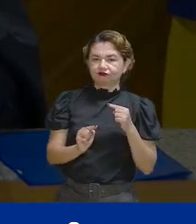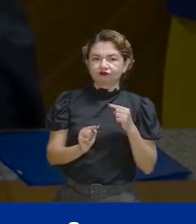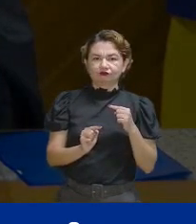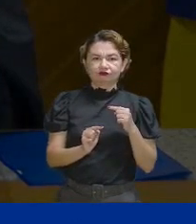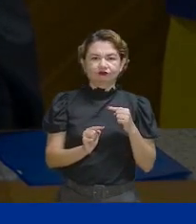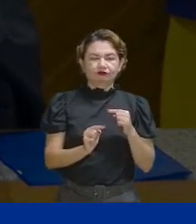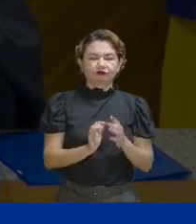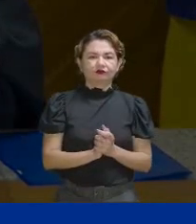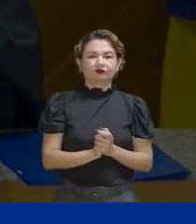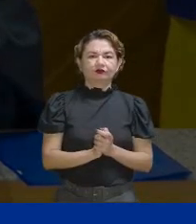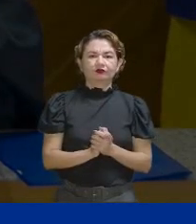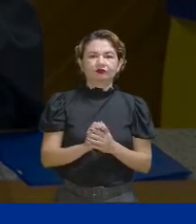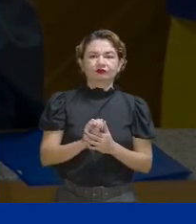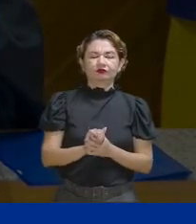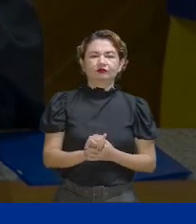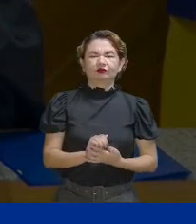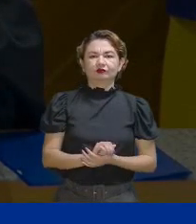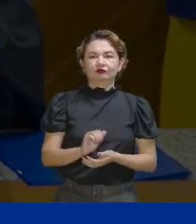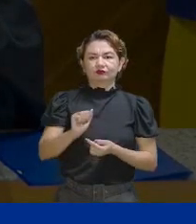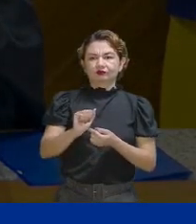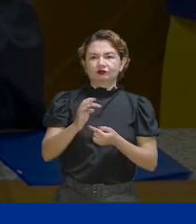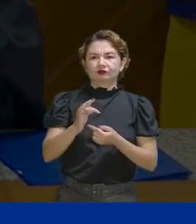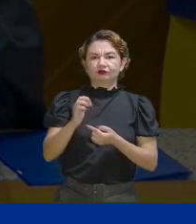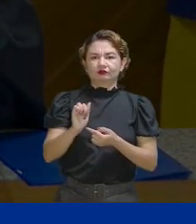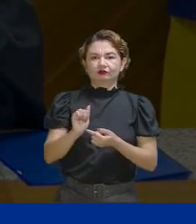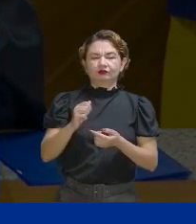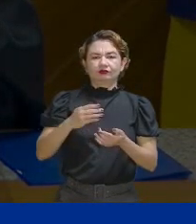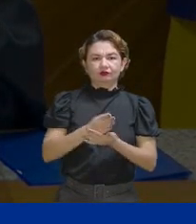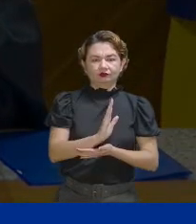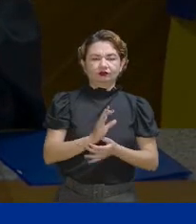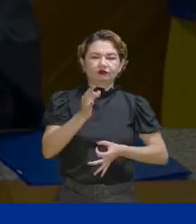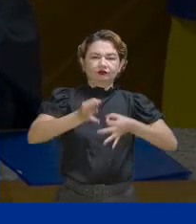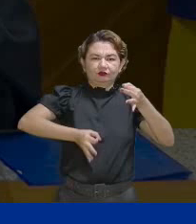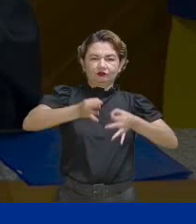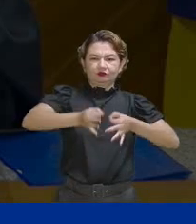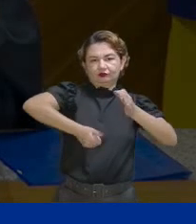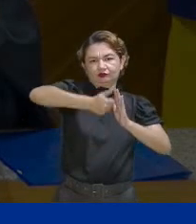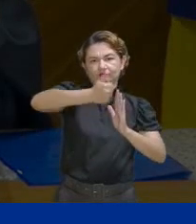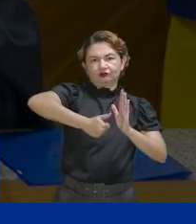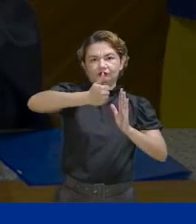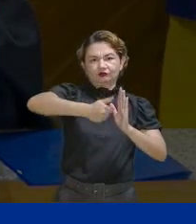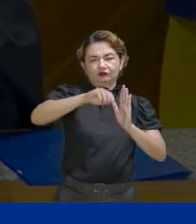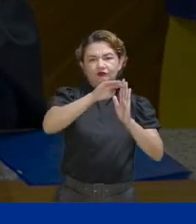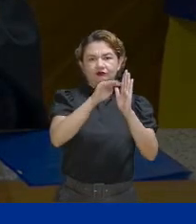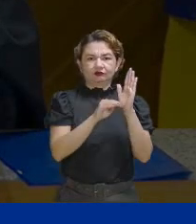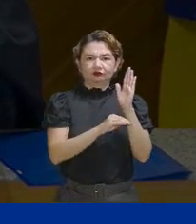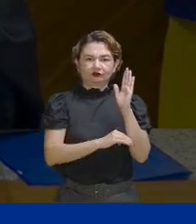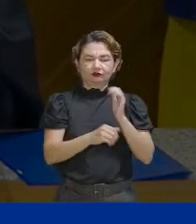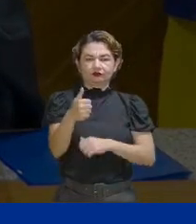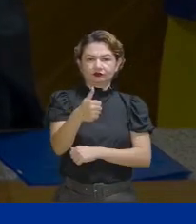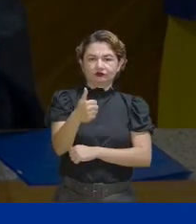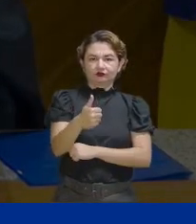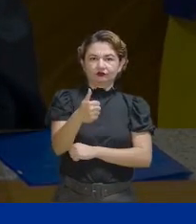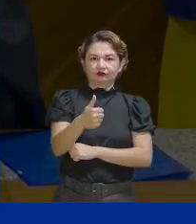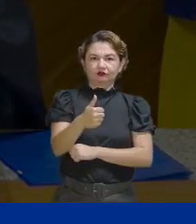intérprete. Vamos aos julgamentos. Número 1 da